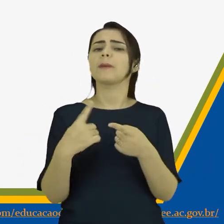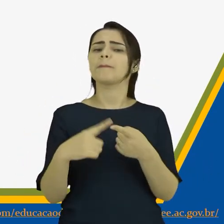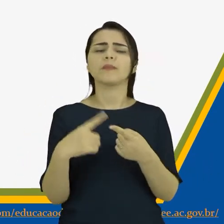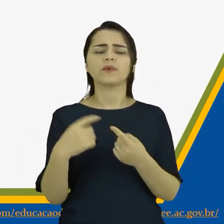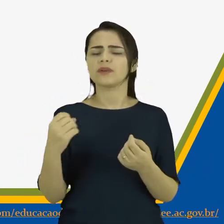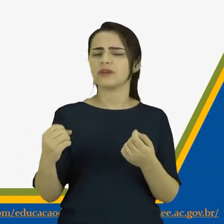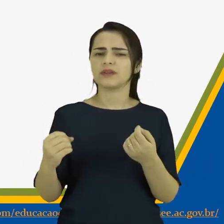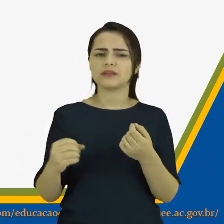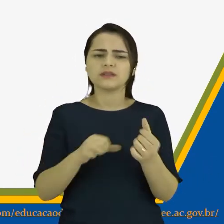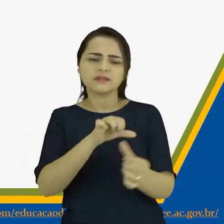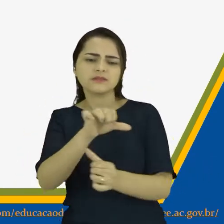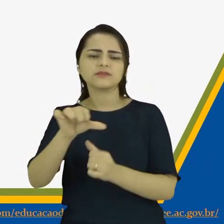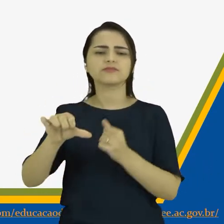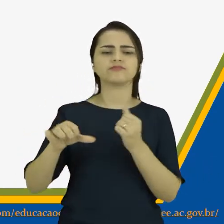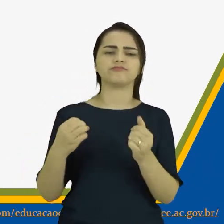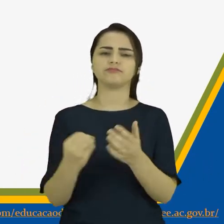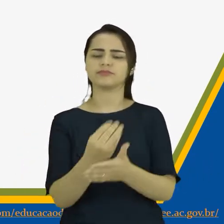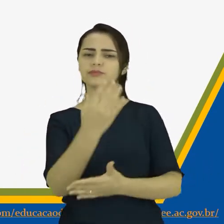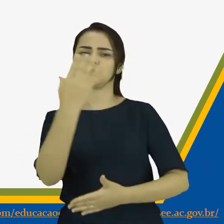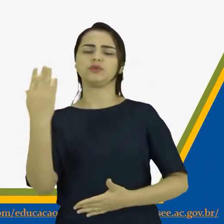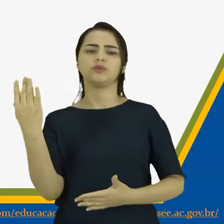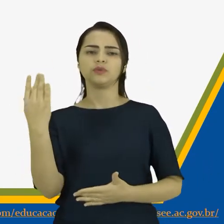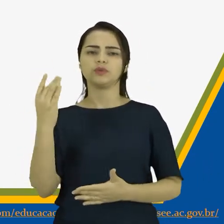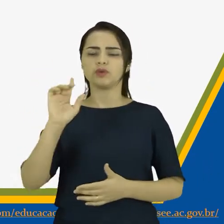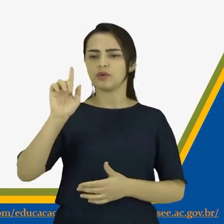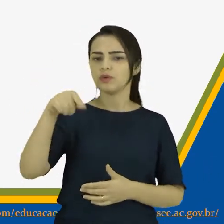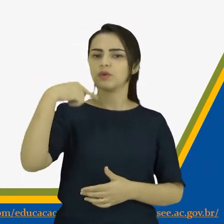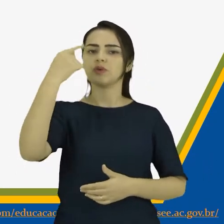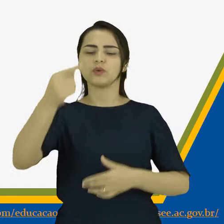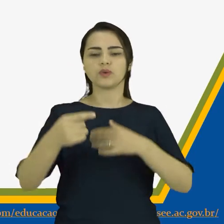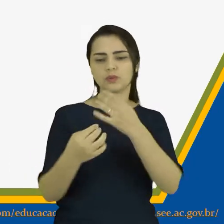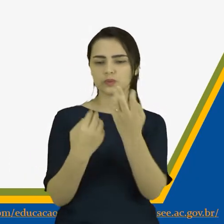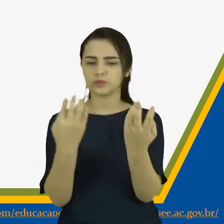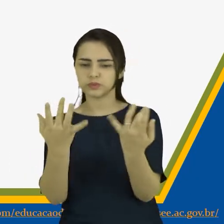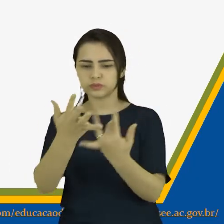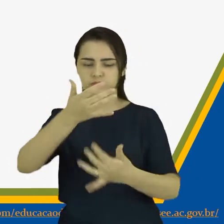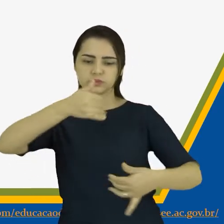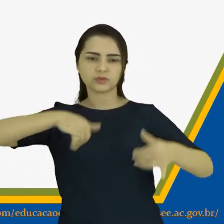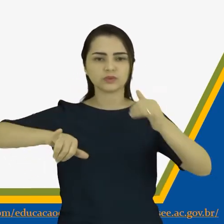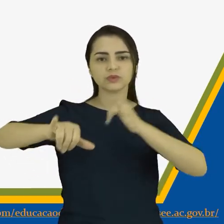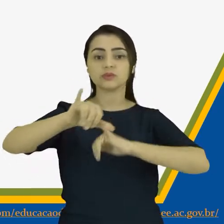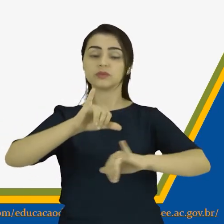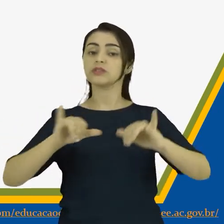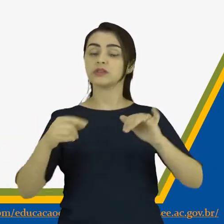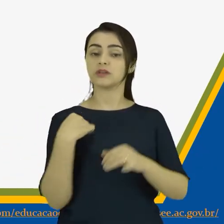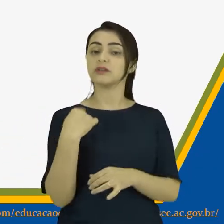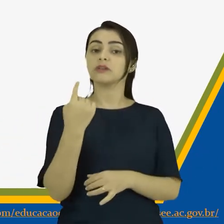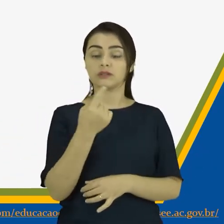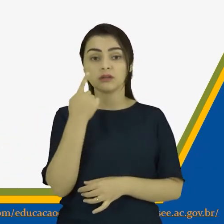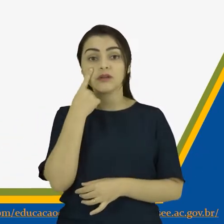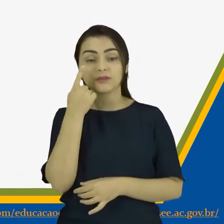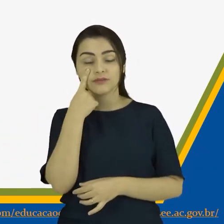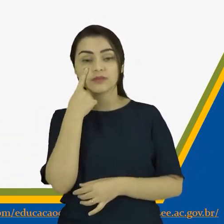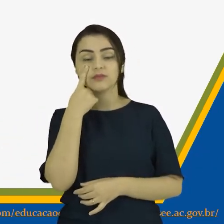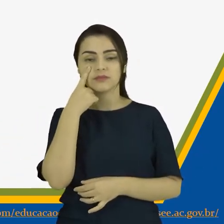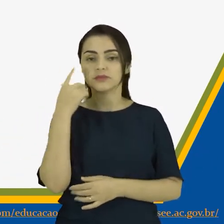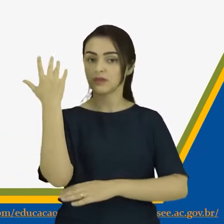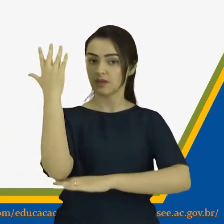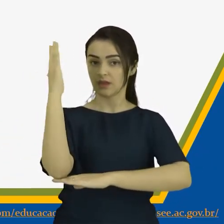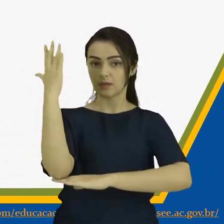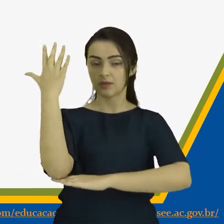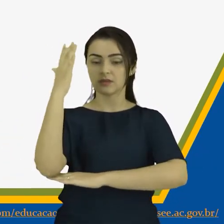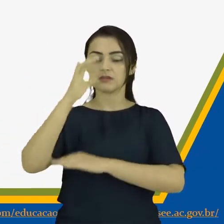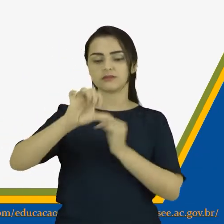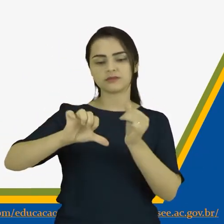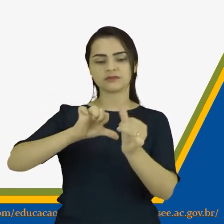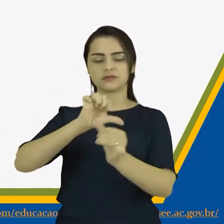há a transformação e o surgimento de outras substâncias. Aí nós vimos que a madeira ela vai se transformar